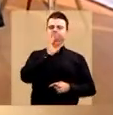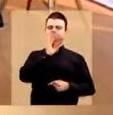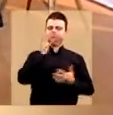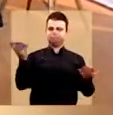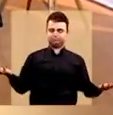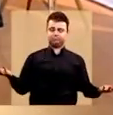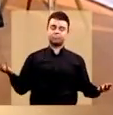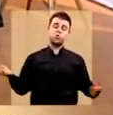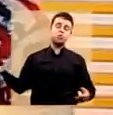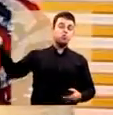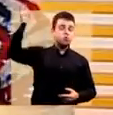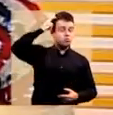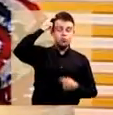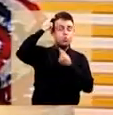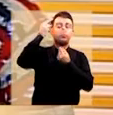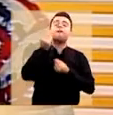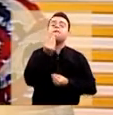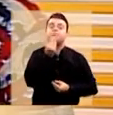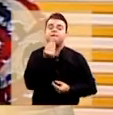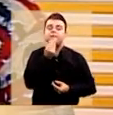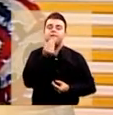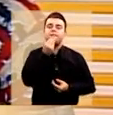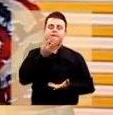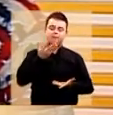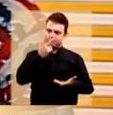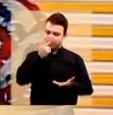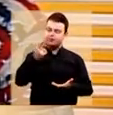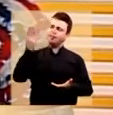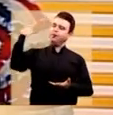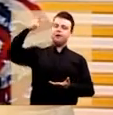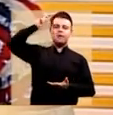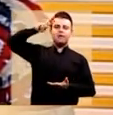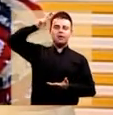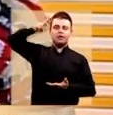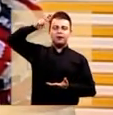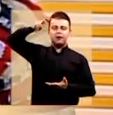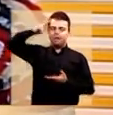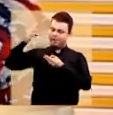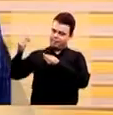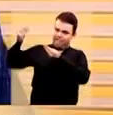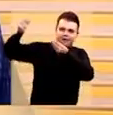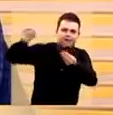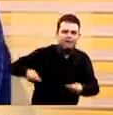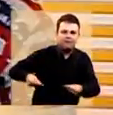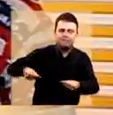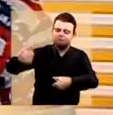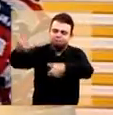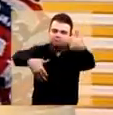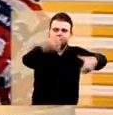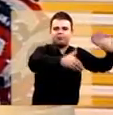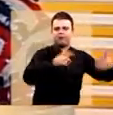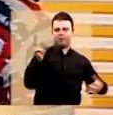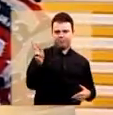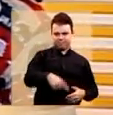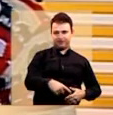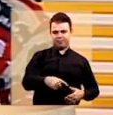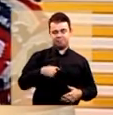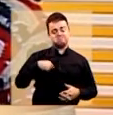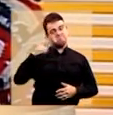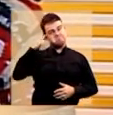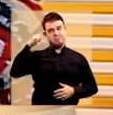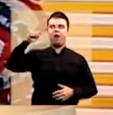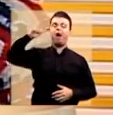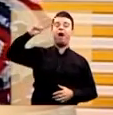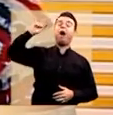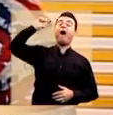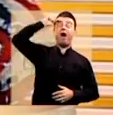vem para fazer esse diálogo, né? Esse resgate com a nossa ancestralidade. Normalmente se fala, primeiro que se tem a